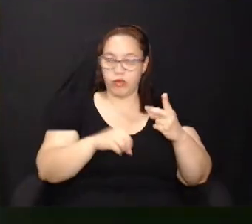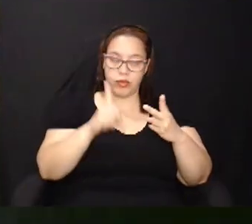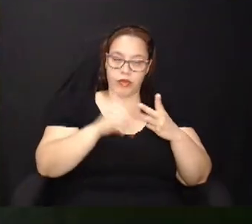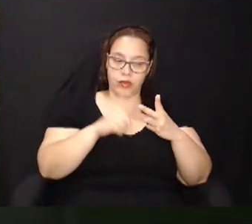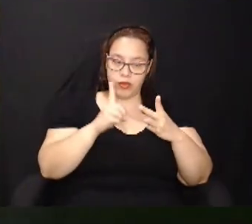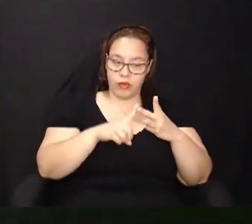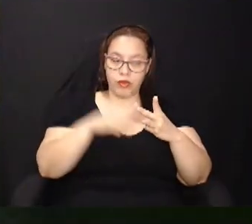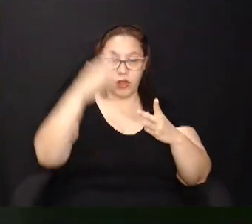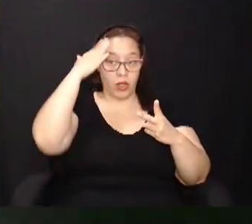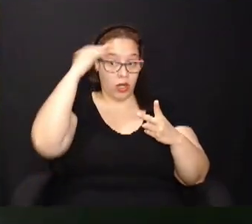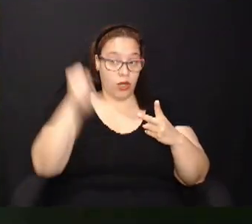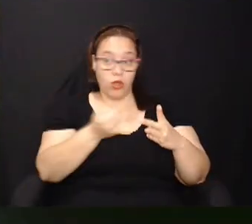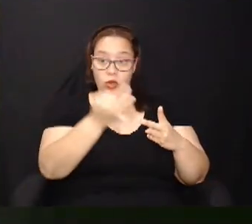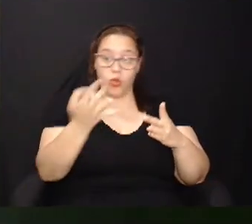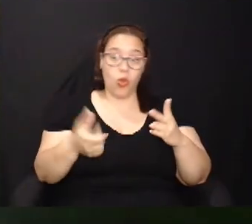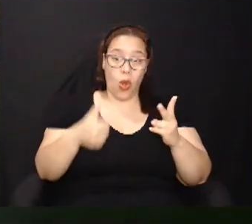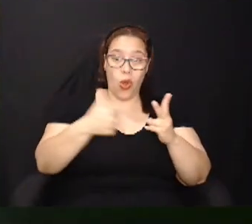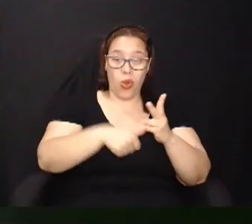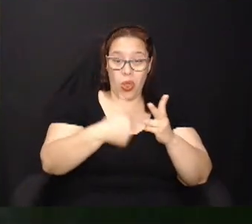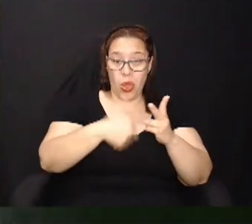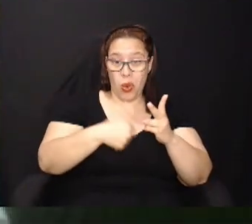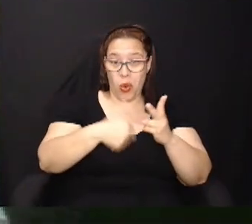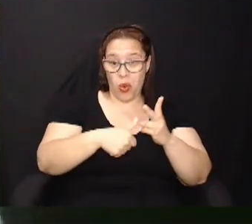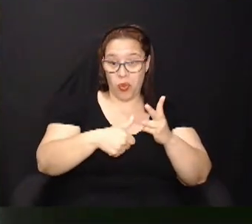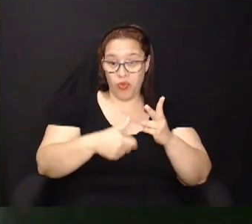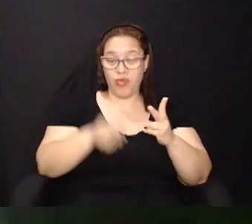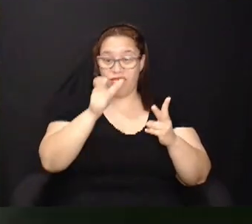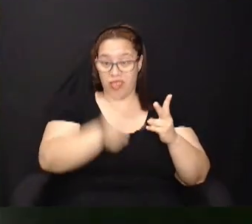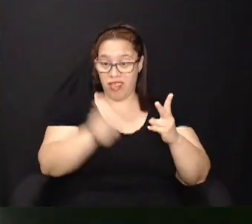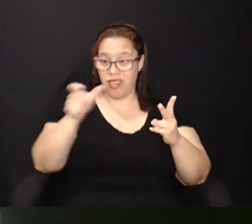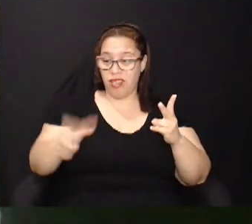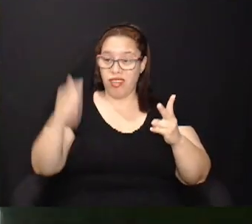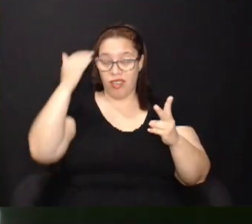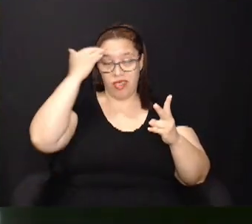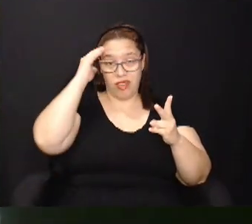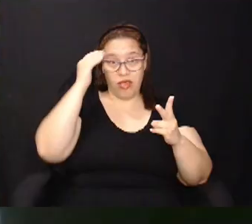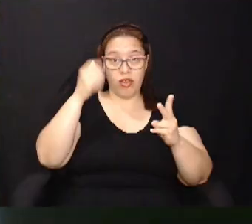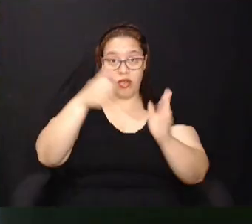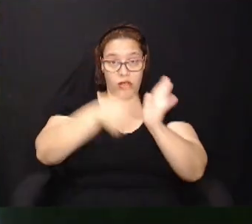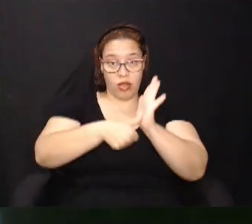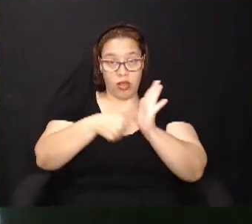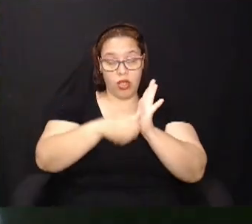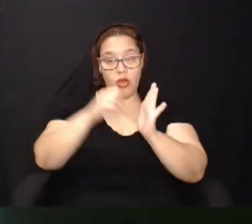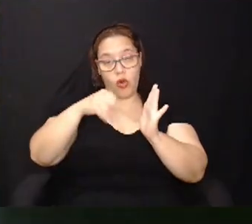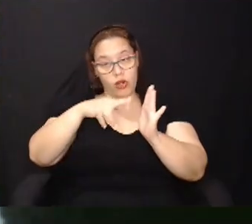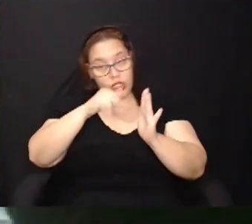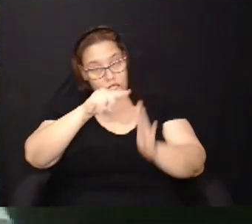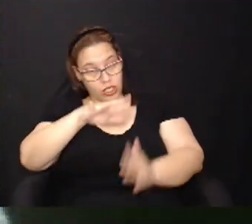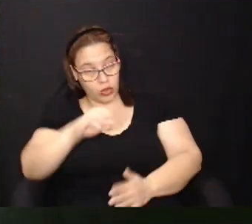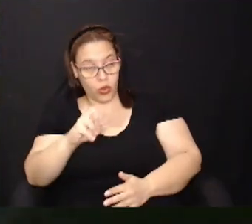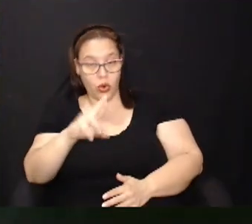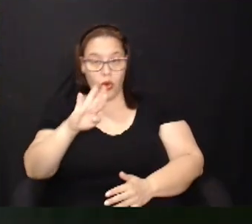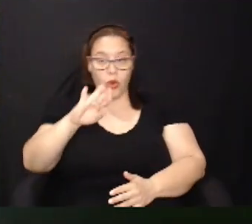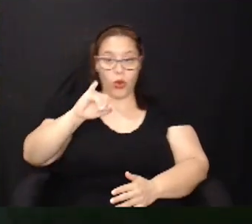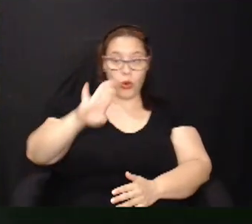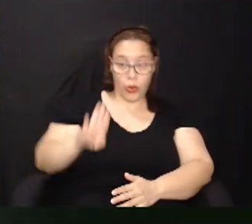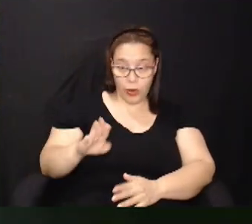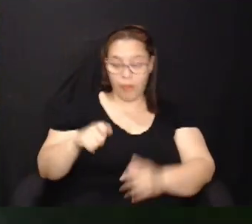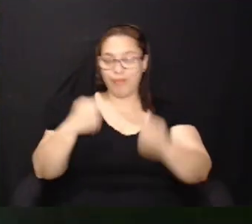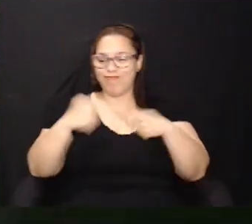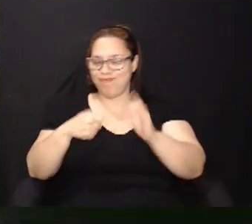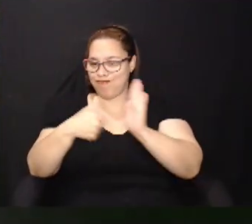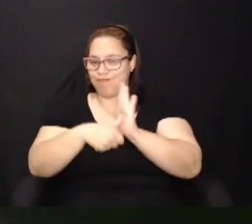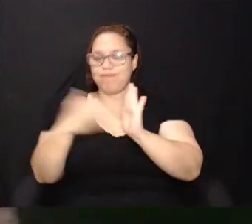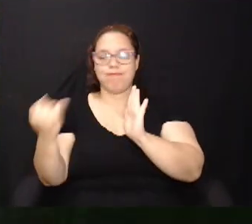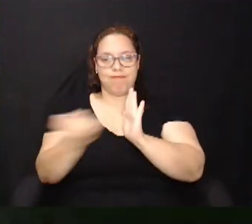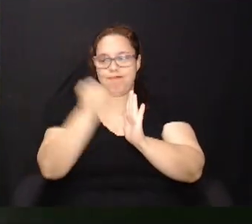saiba qual documento é importante exigir em cada caso. Entenda o que é uma declaração de contingência, o RIB, porque vão ser documentos muito importantes